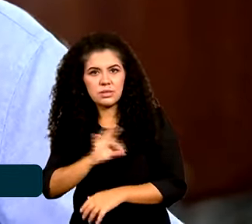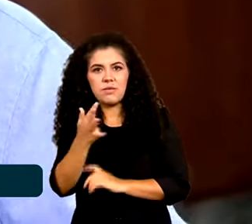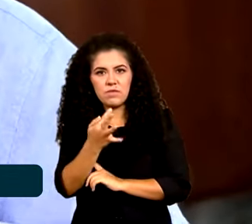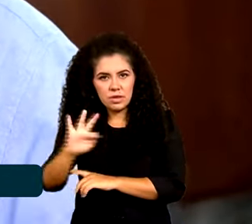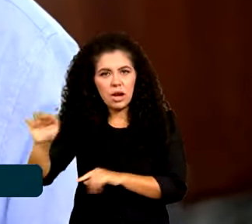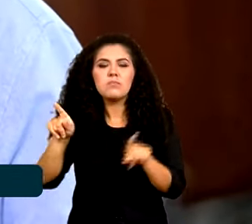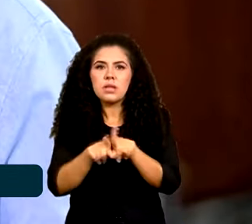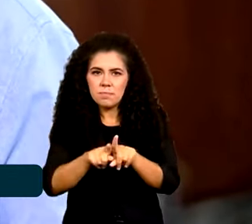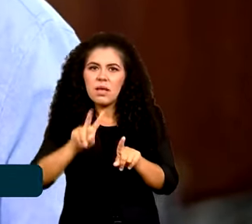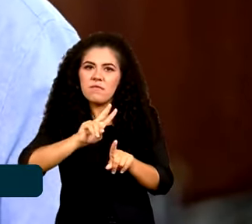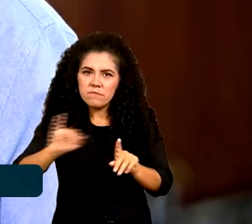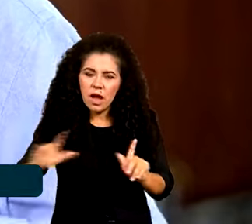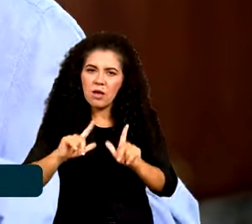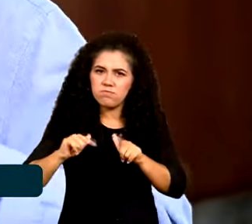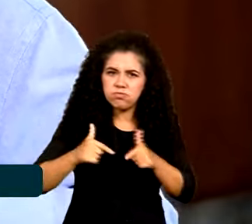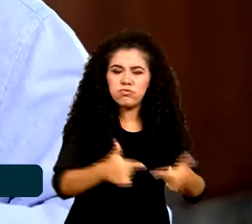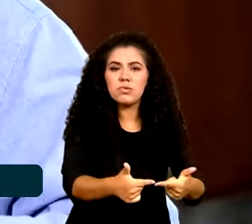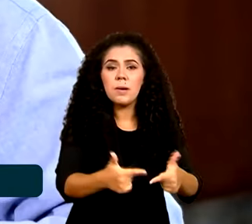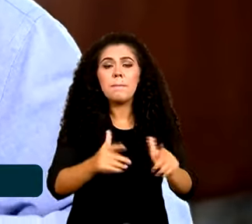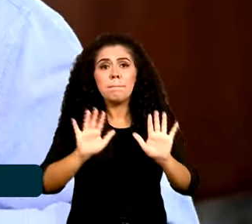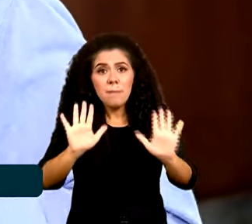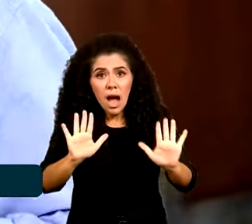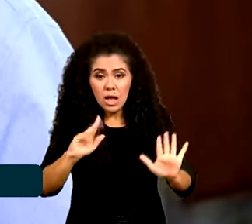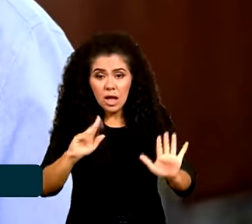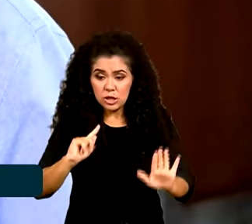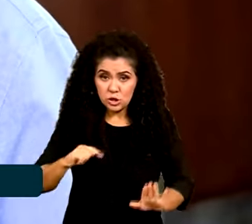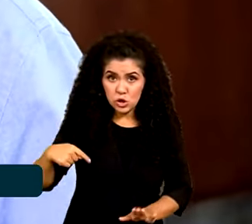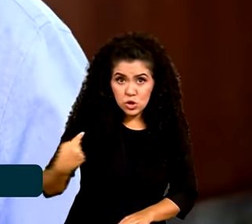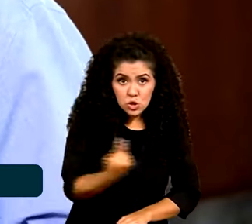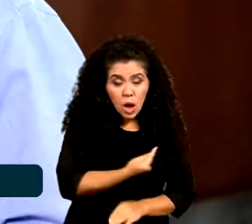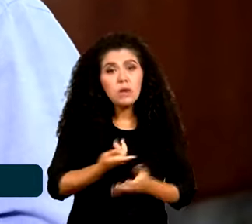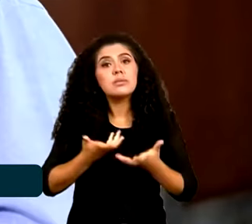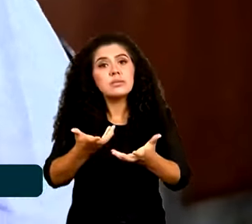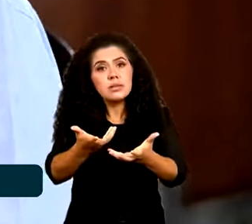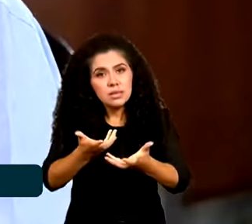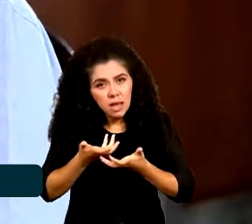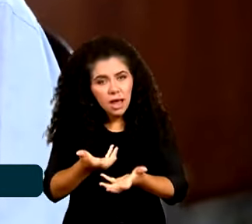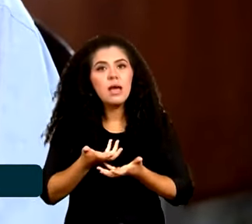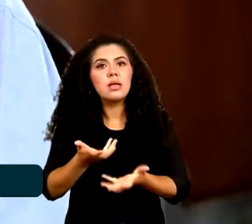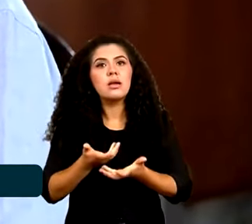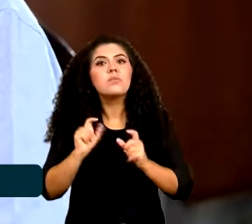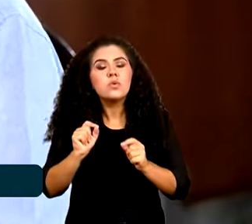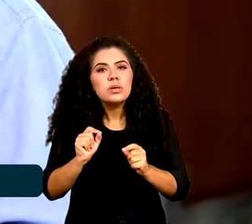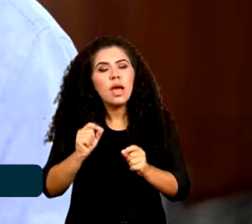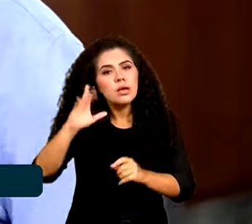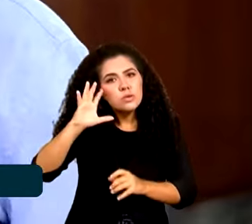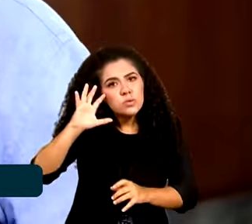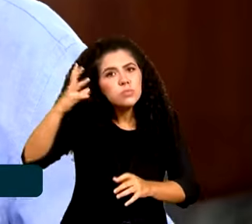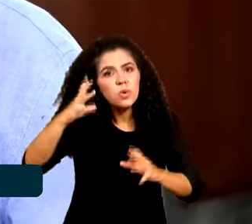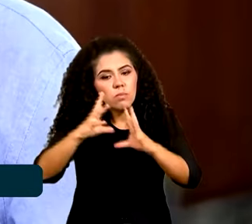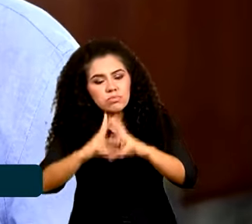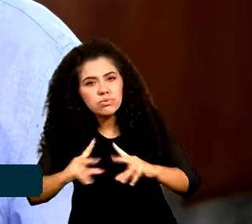mais nas estradas ou seja nós queremos compartilhar a solução dos problemas que os estados tem com o